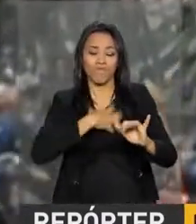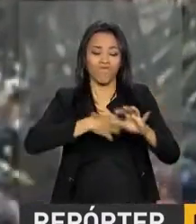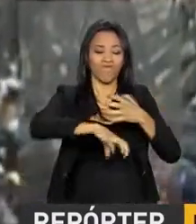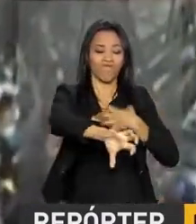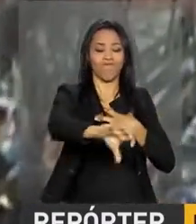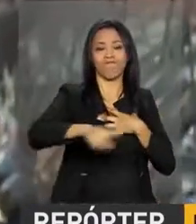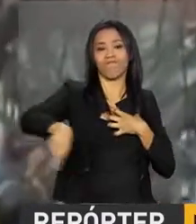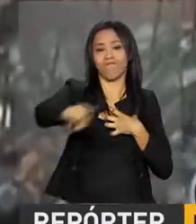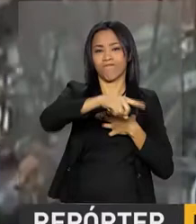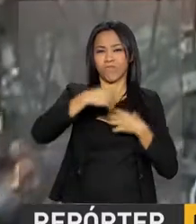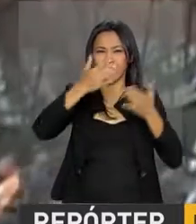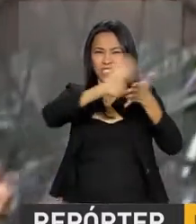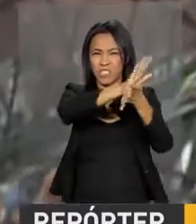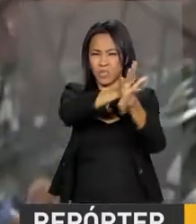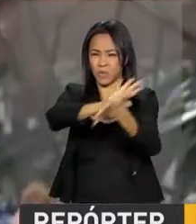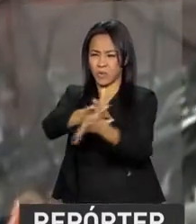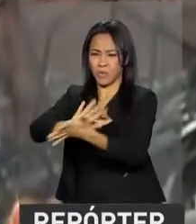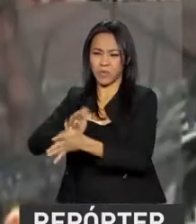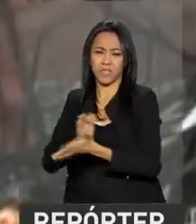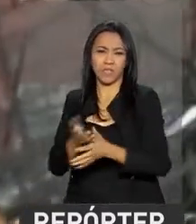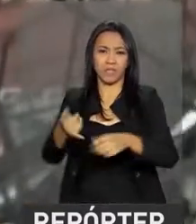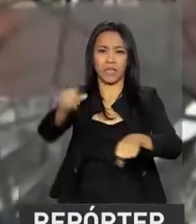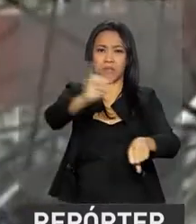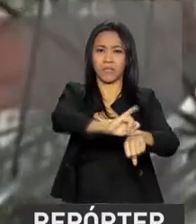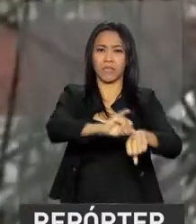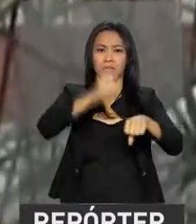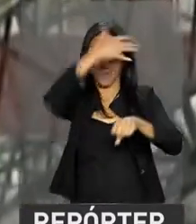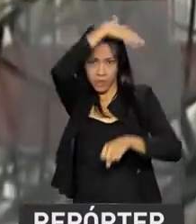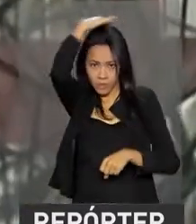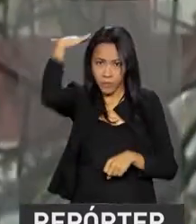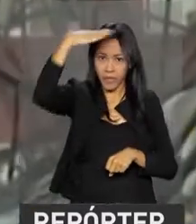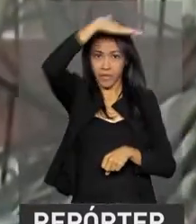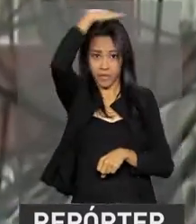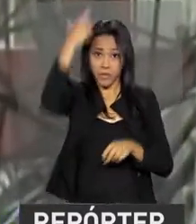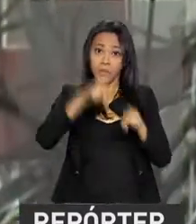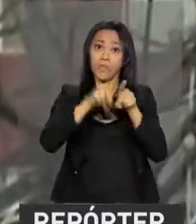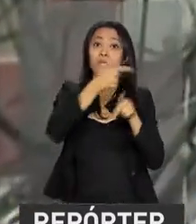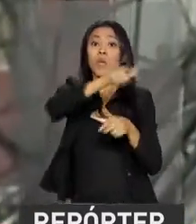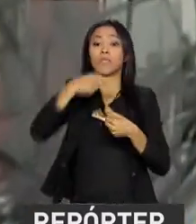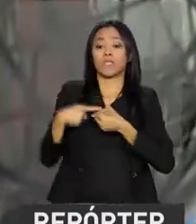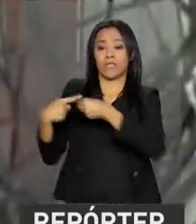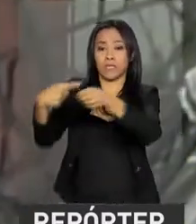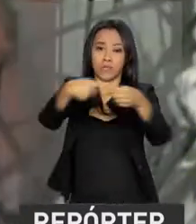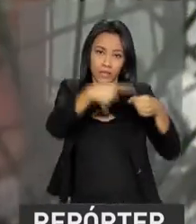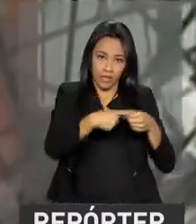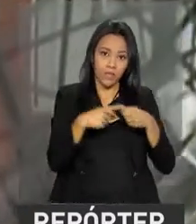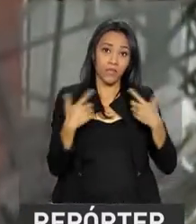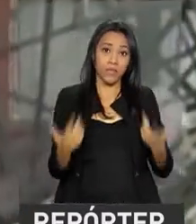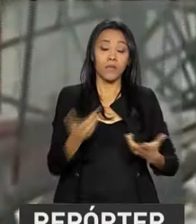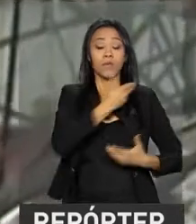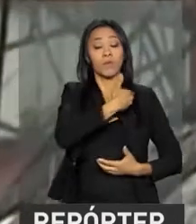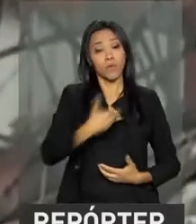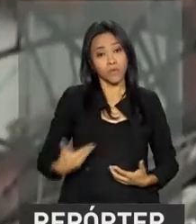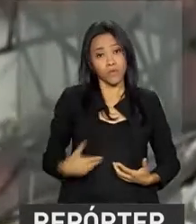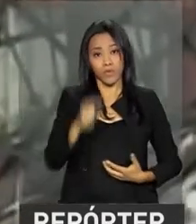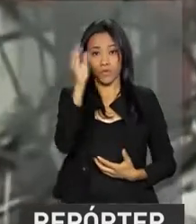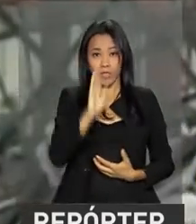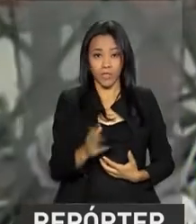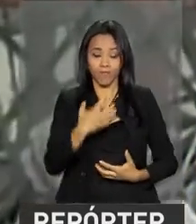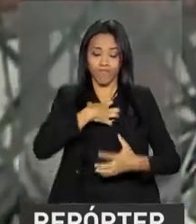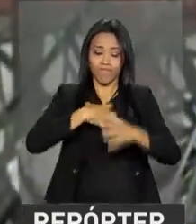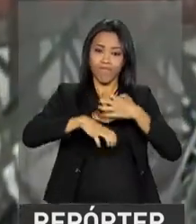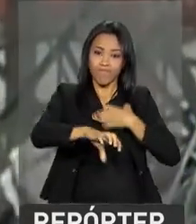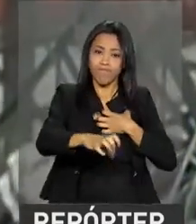considerável destruição na capital do país em outras cidades mexicanas o governo brasileiro transmite suas condolências